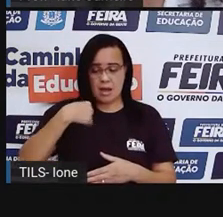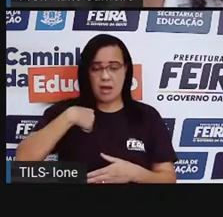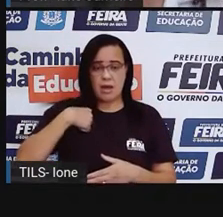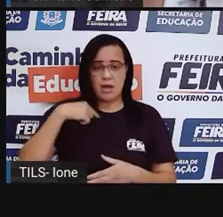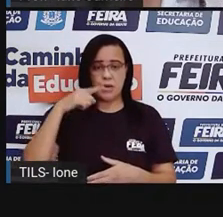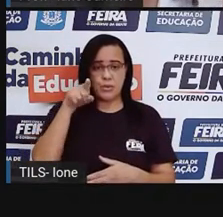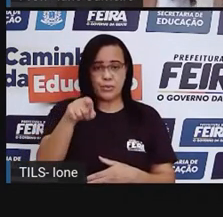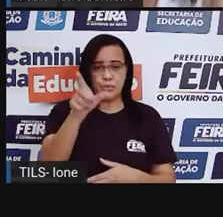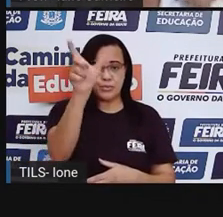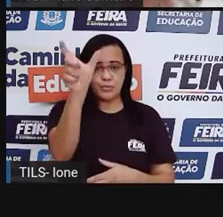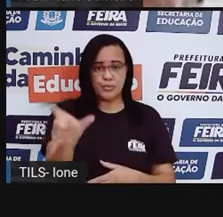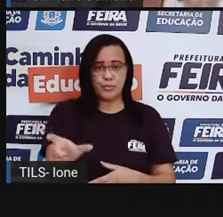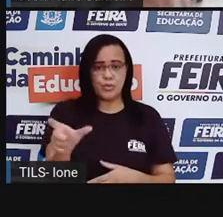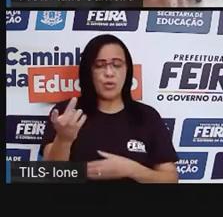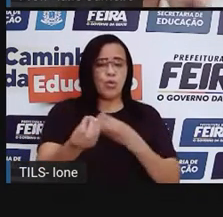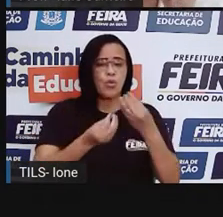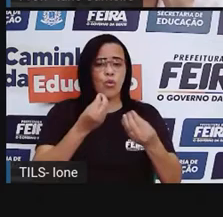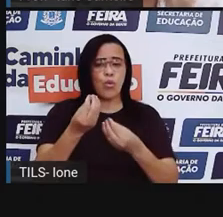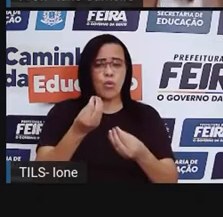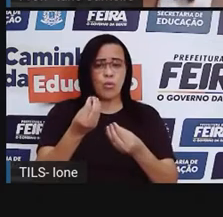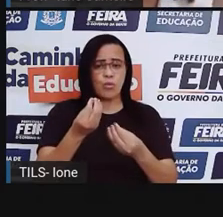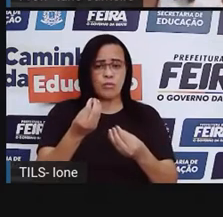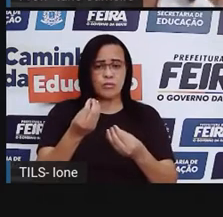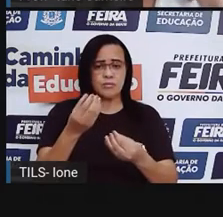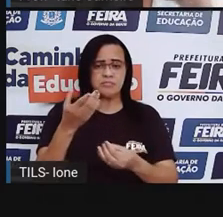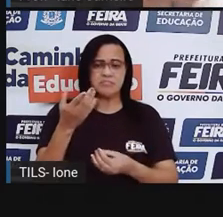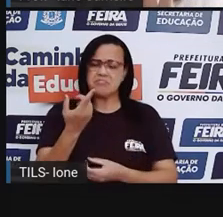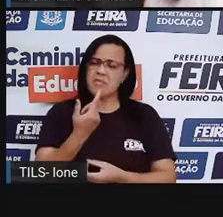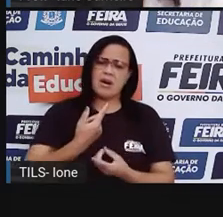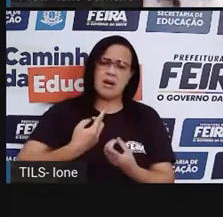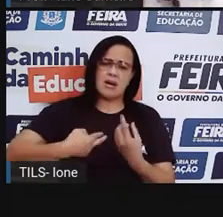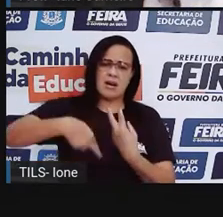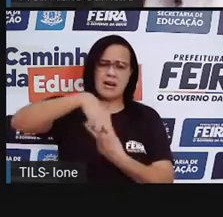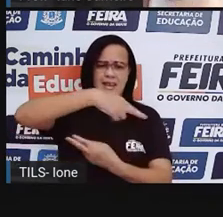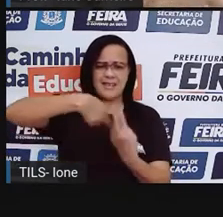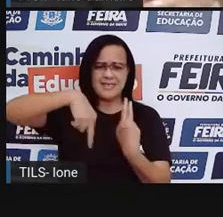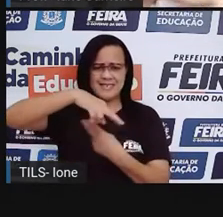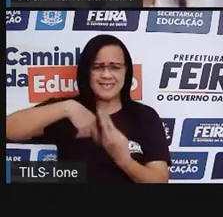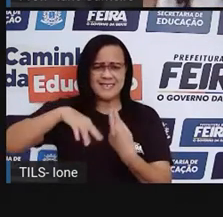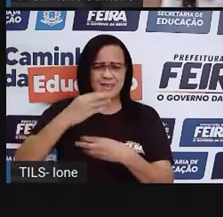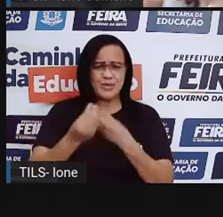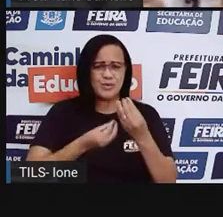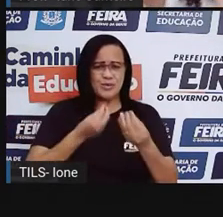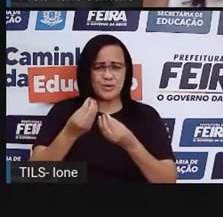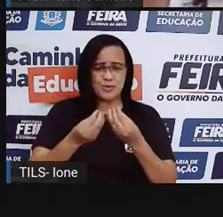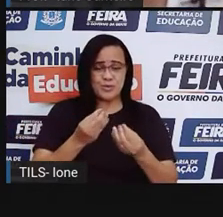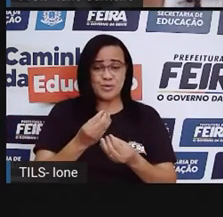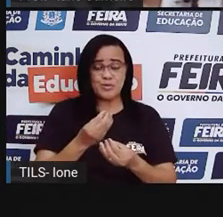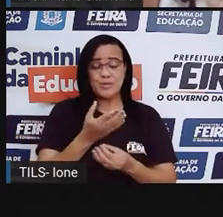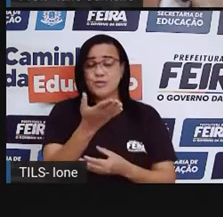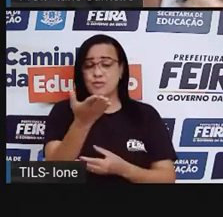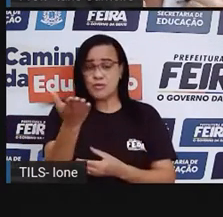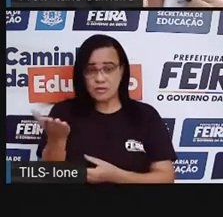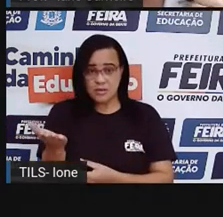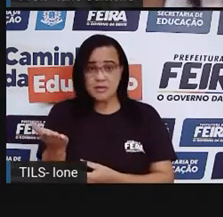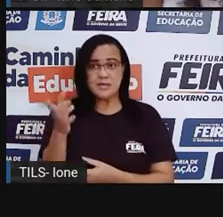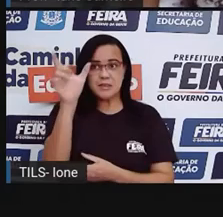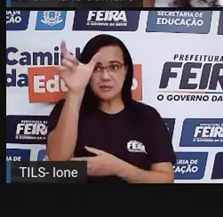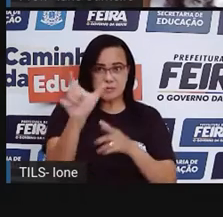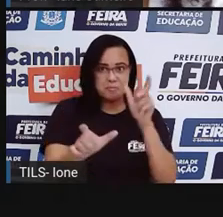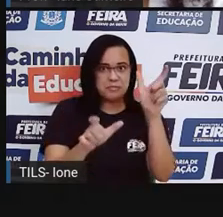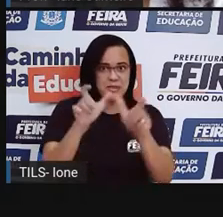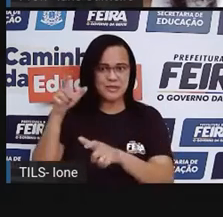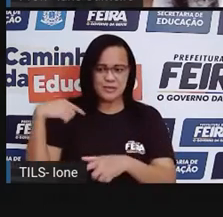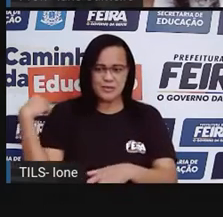outro. Então a gente vai falar aí dessa relação entre você e quem está à sua volta. Vamos